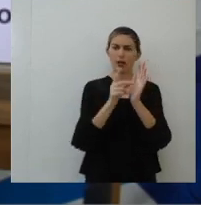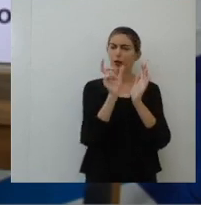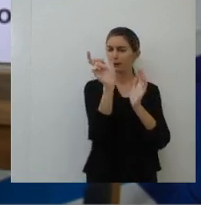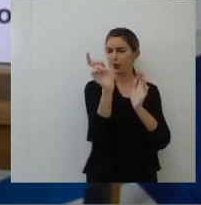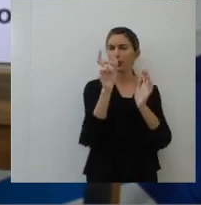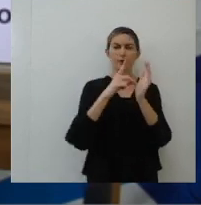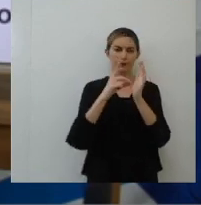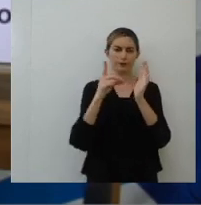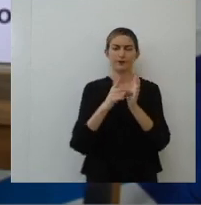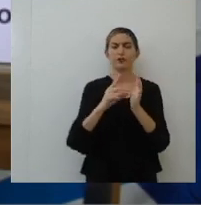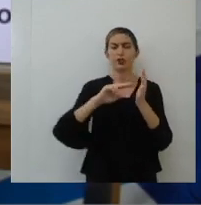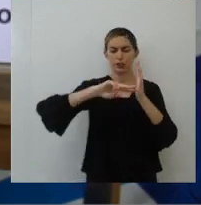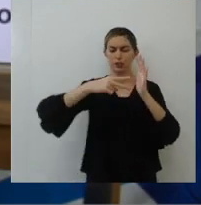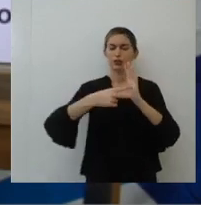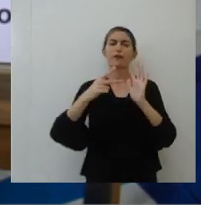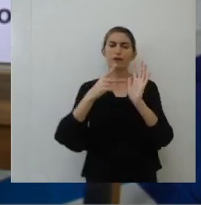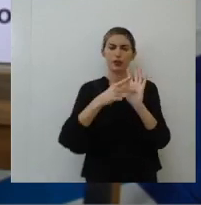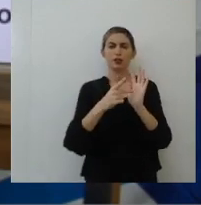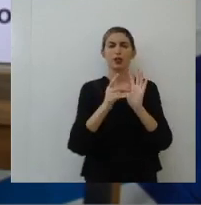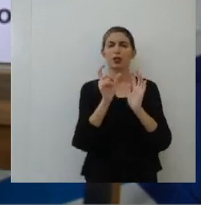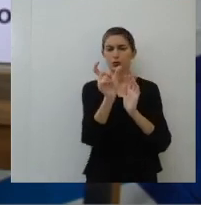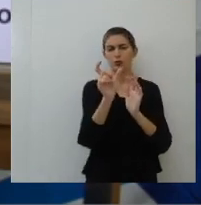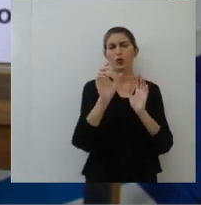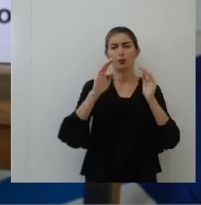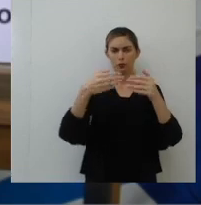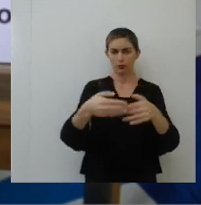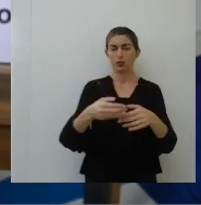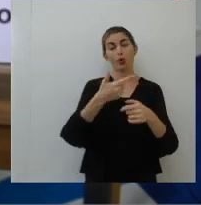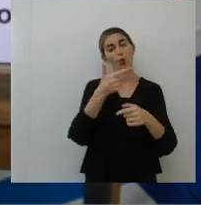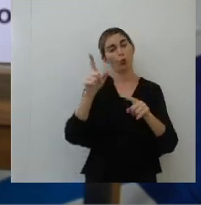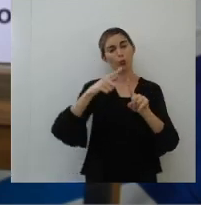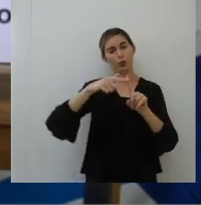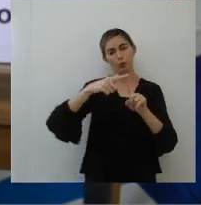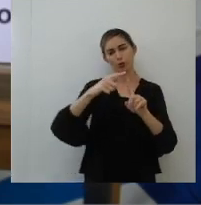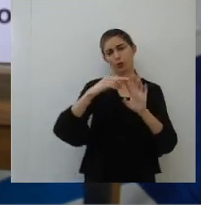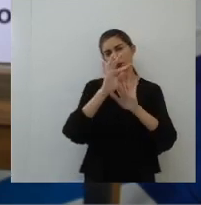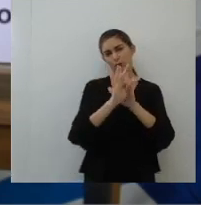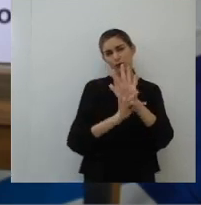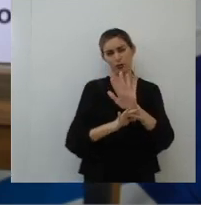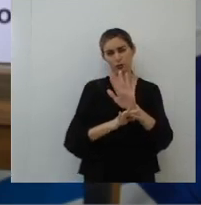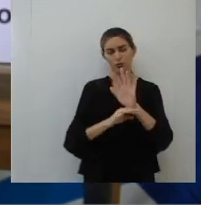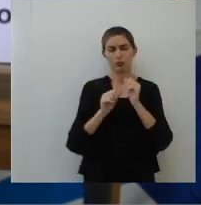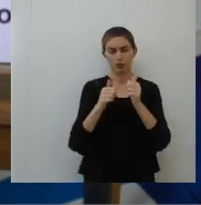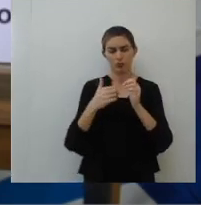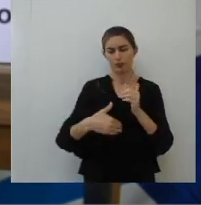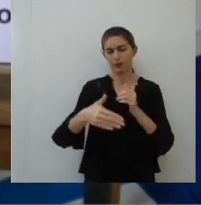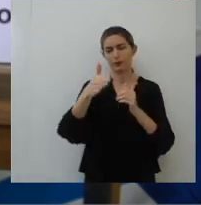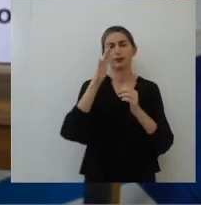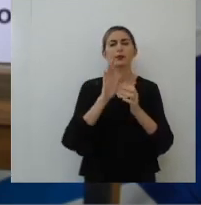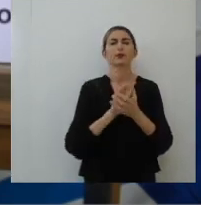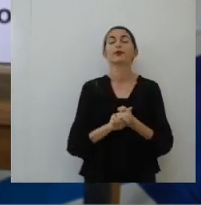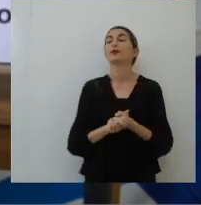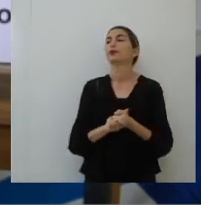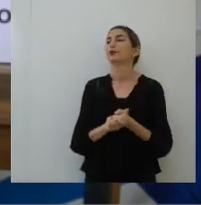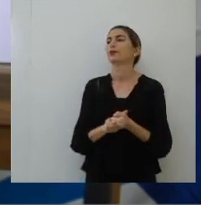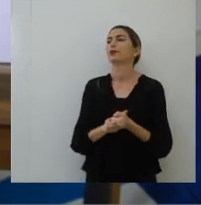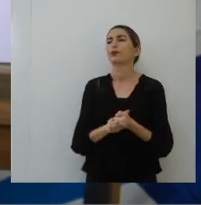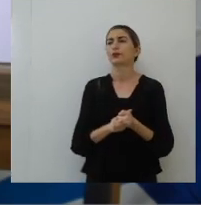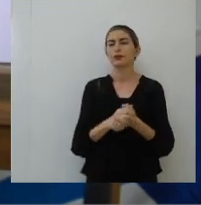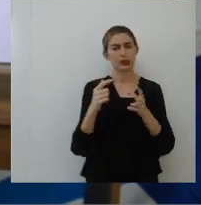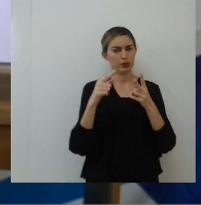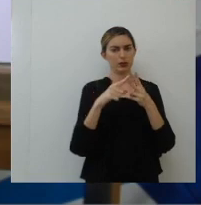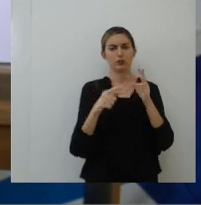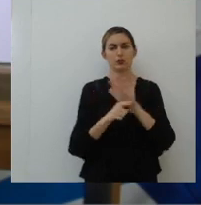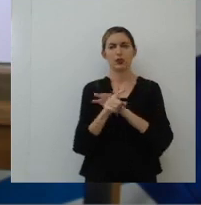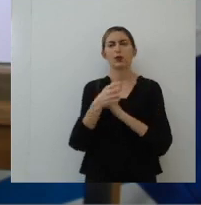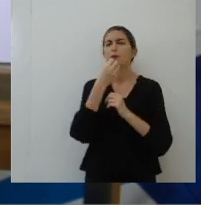a denotação, o sentido objetivo. Aí já é outro tipo de texto. Ok? Vamos embora. Vou passar aqui. Opa, segunda